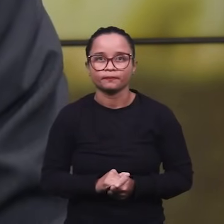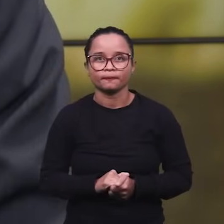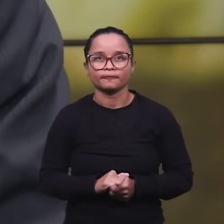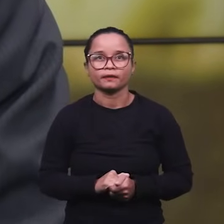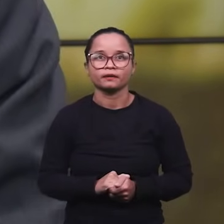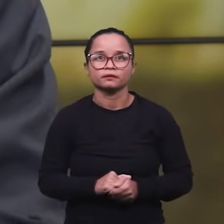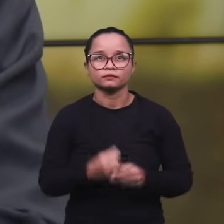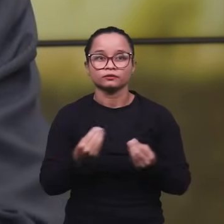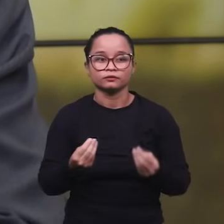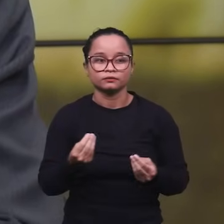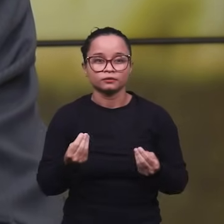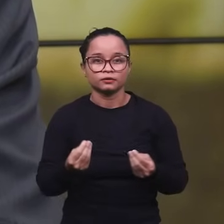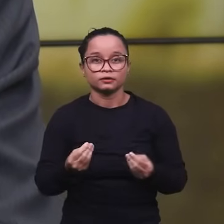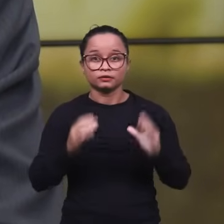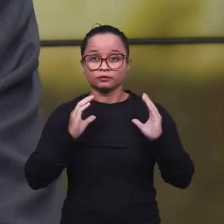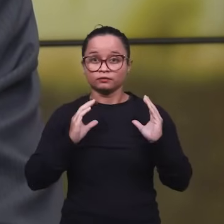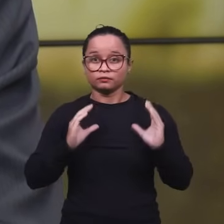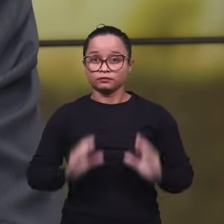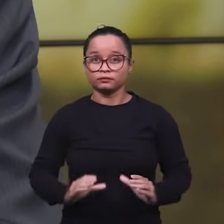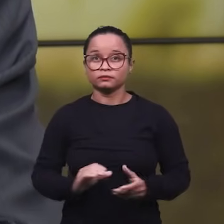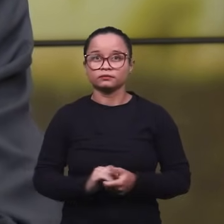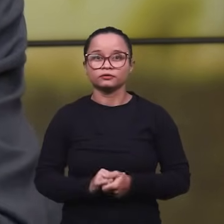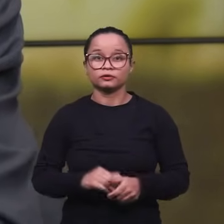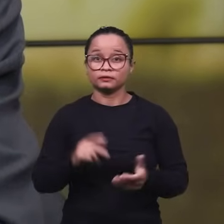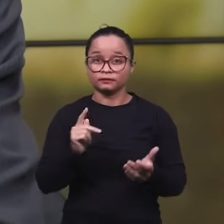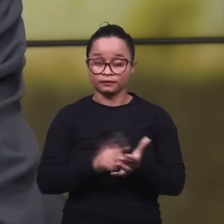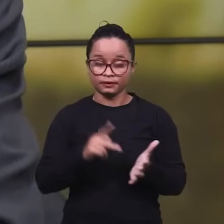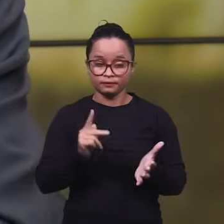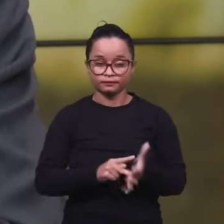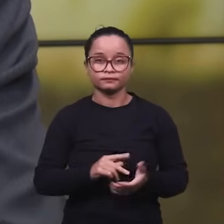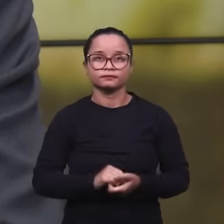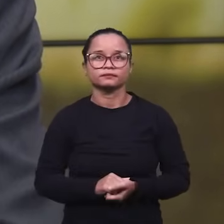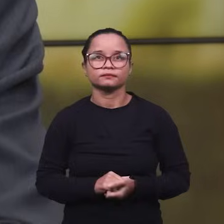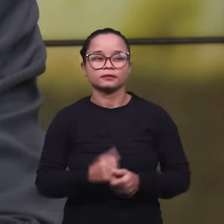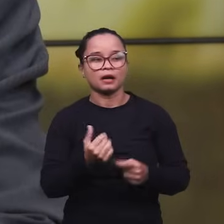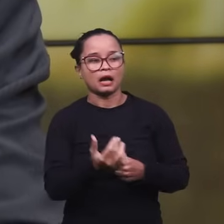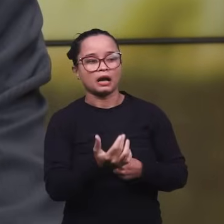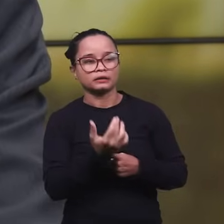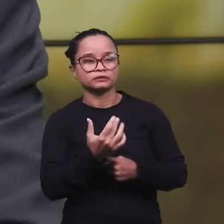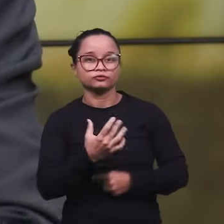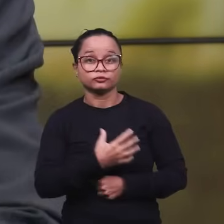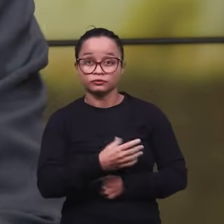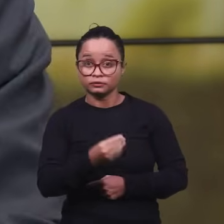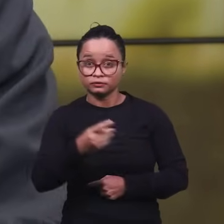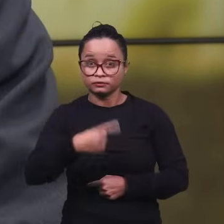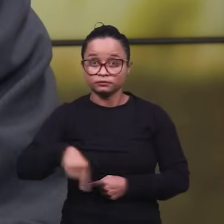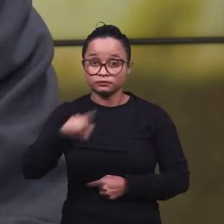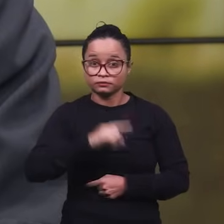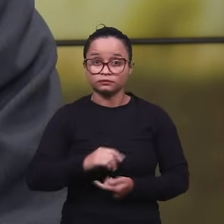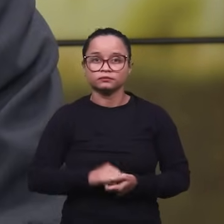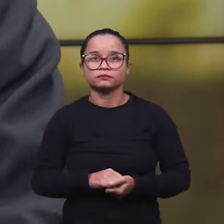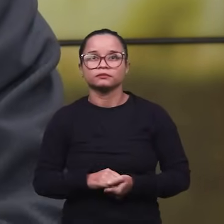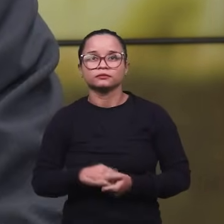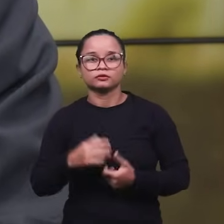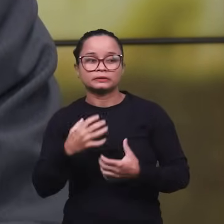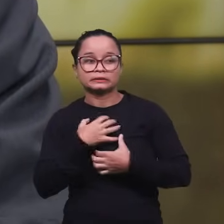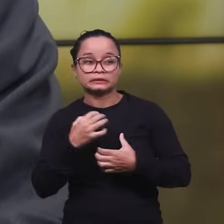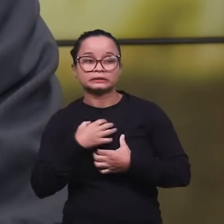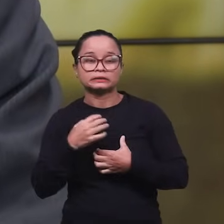trazer, quando é que a gente pode assumir posturas que, de fato, ajudem os nossos filhos, no